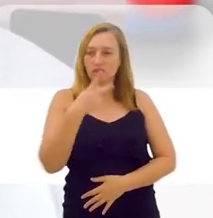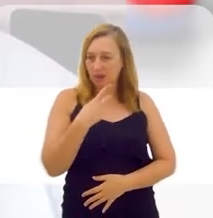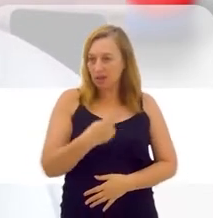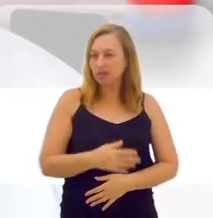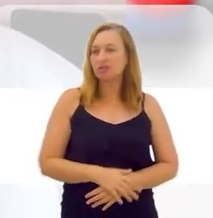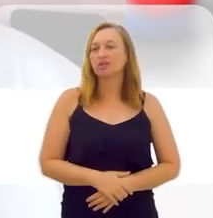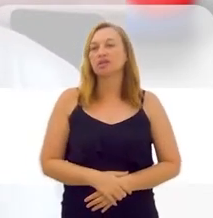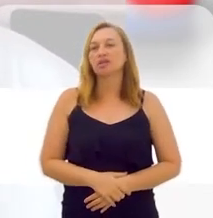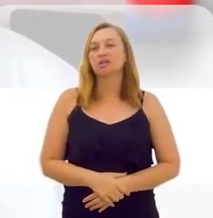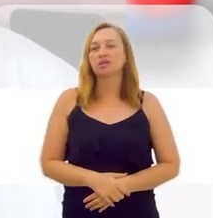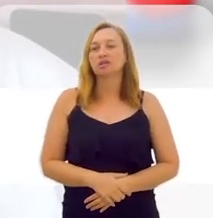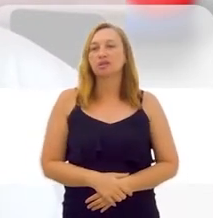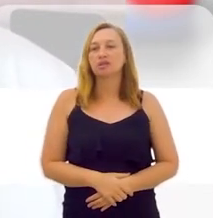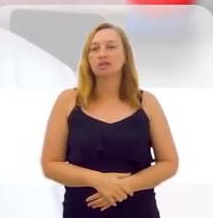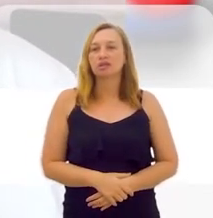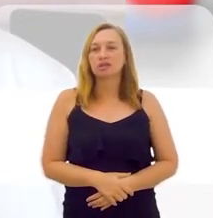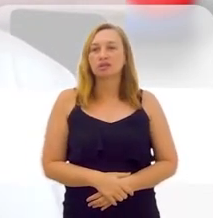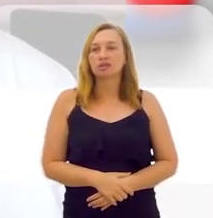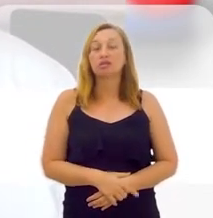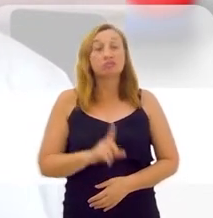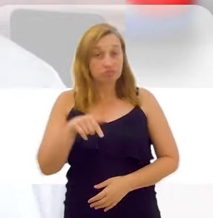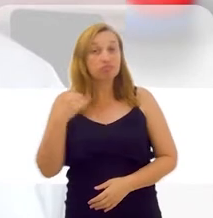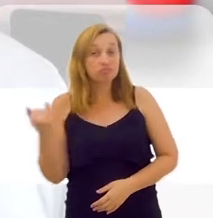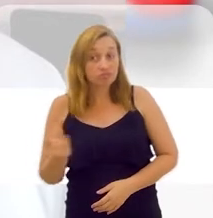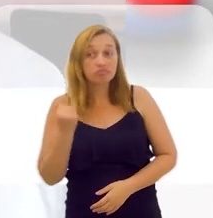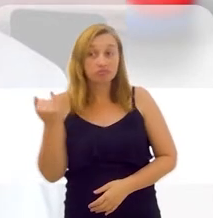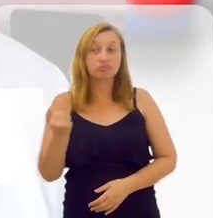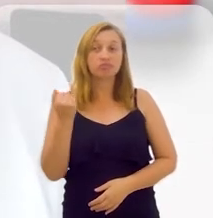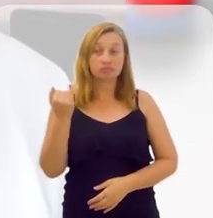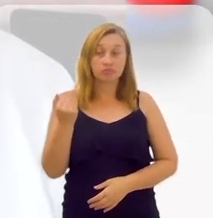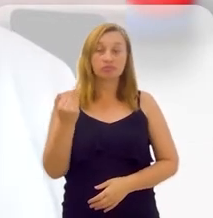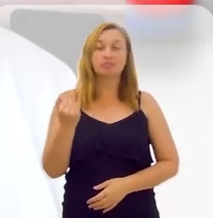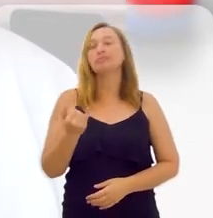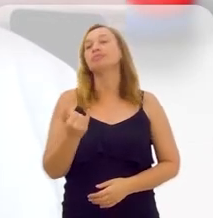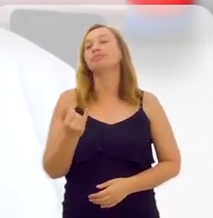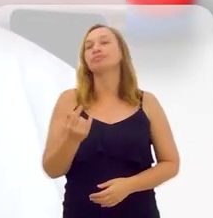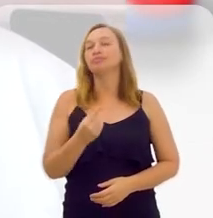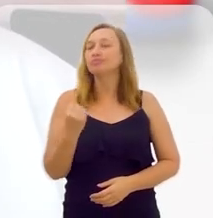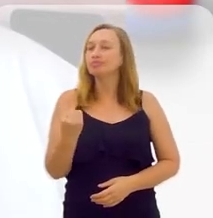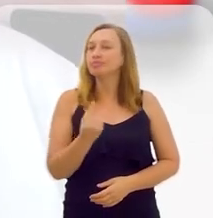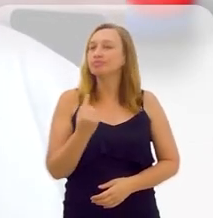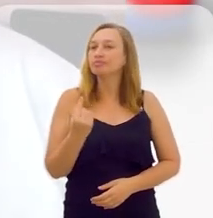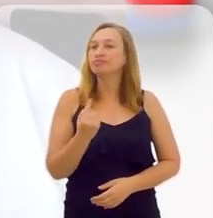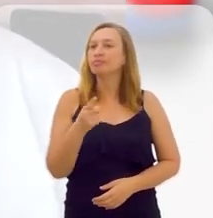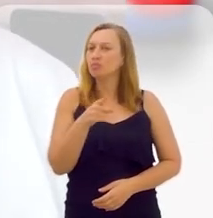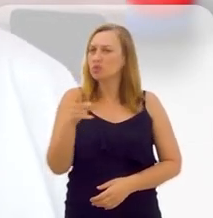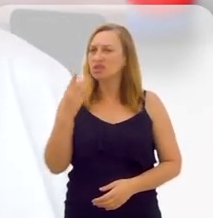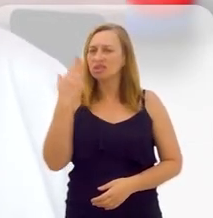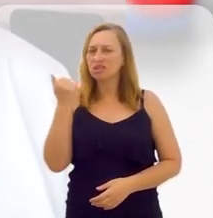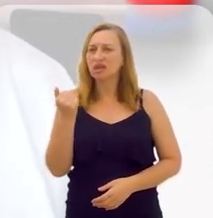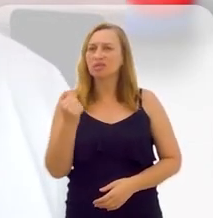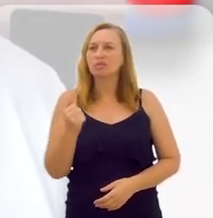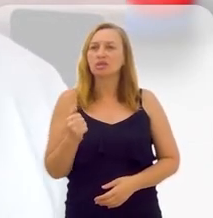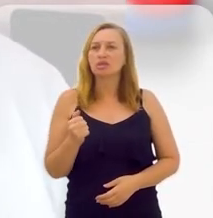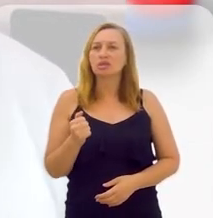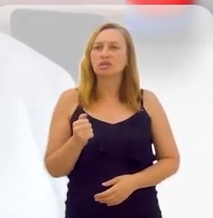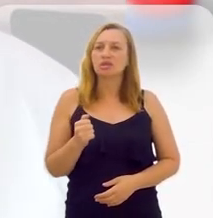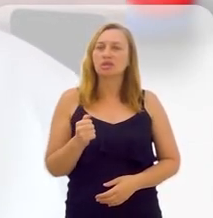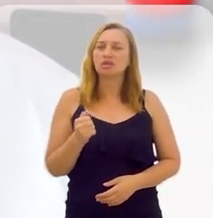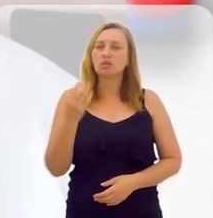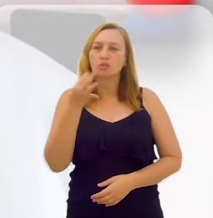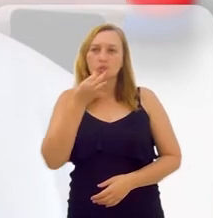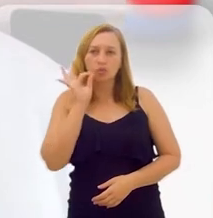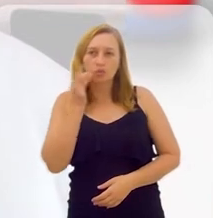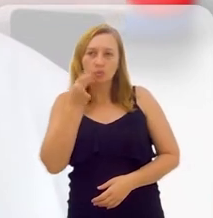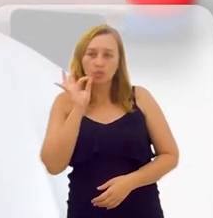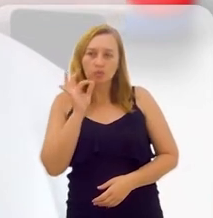havia dito, né? É muito importante para a gente, como vocês sabem, eu já disse que